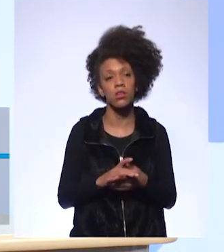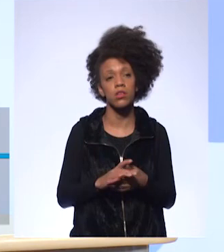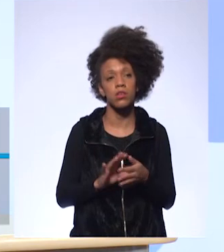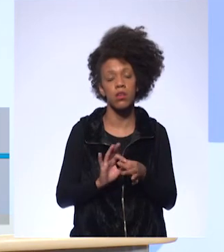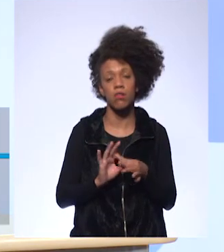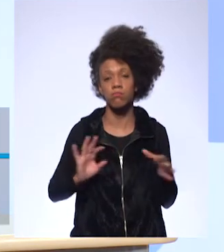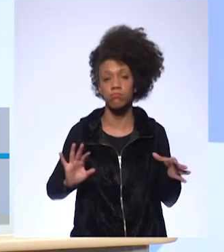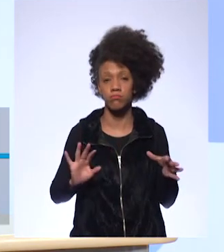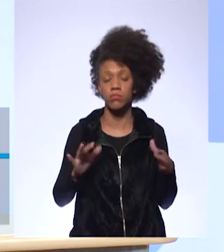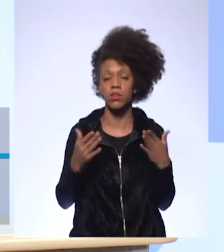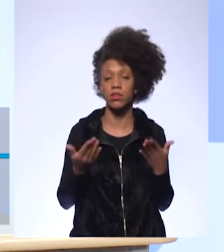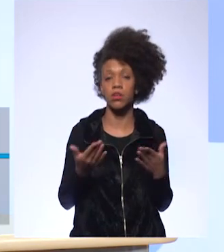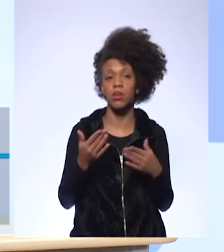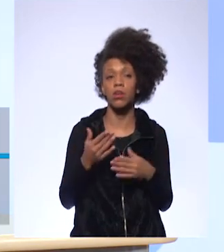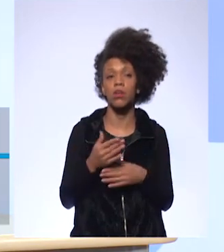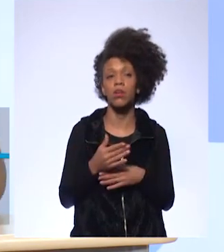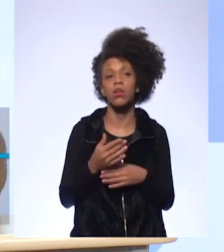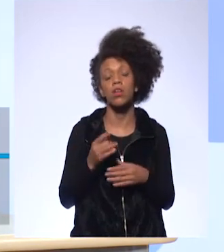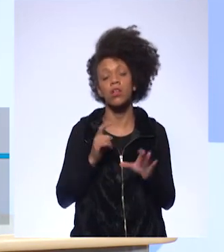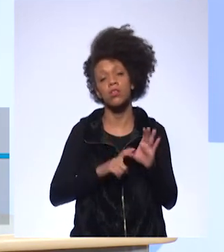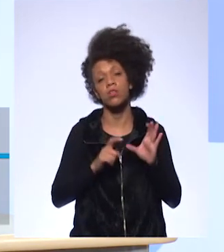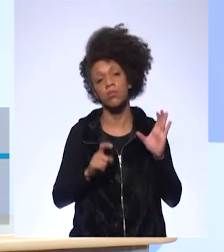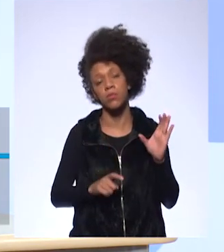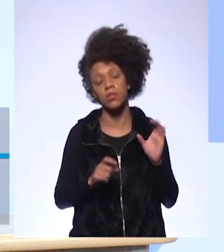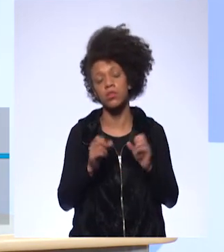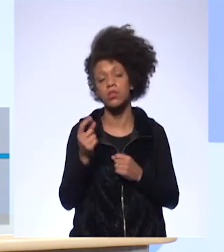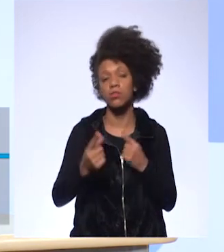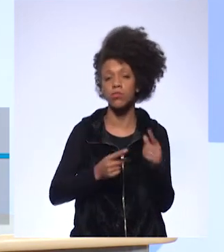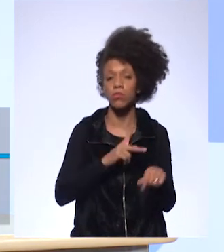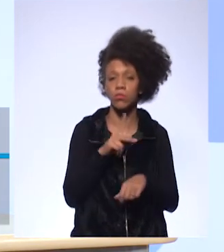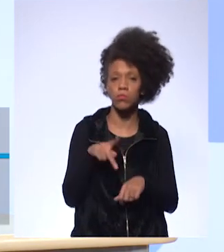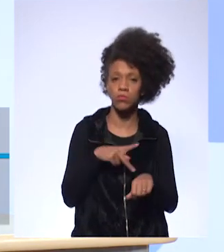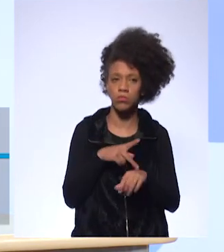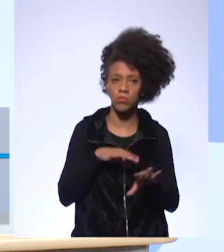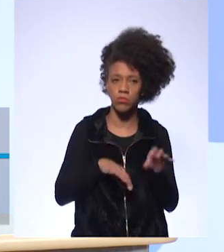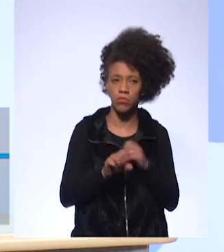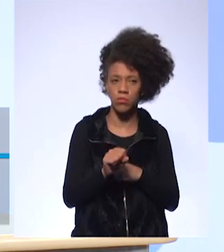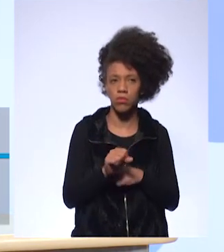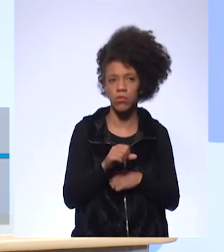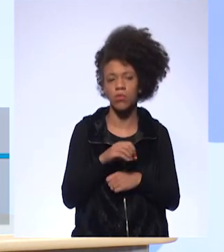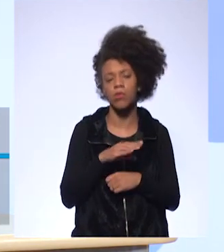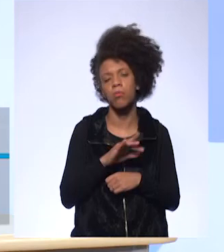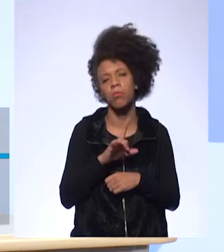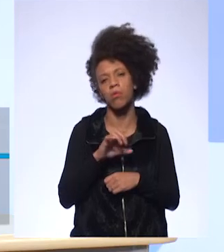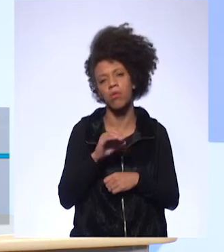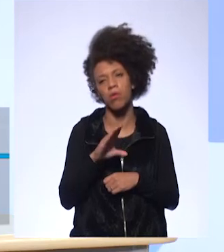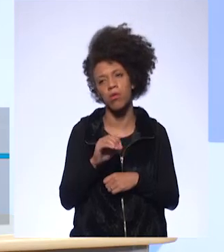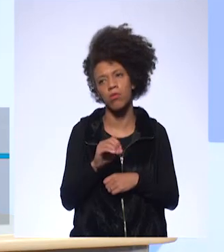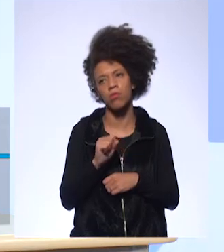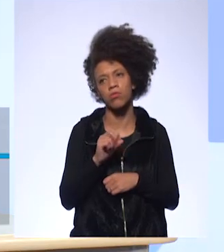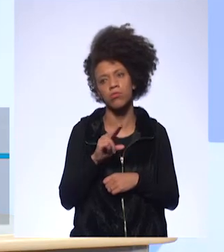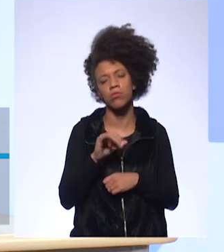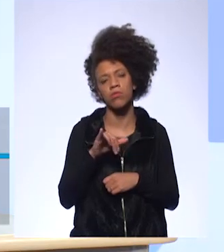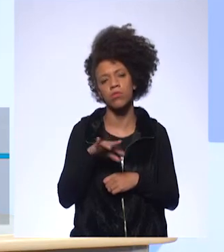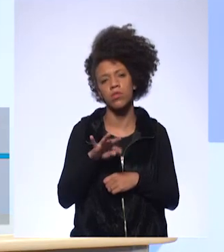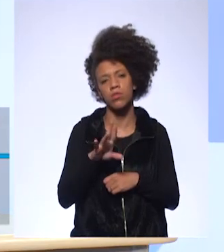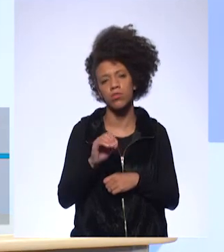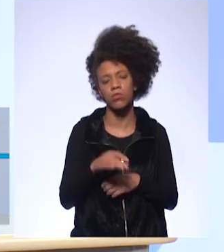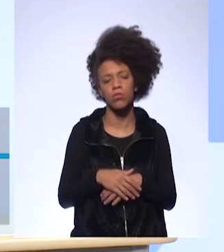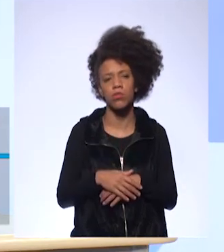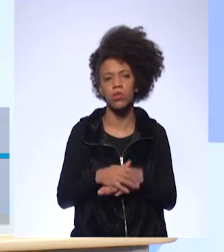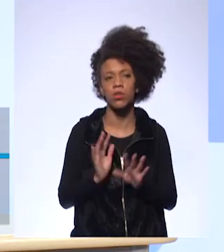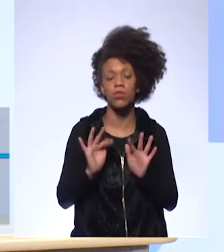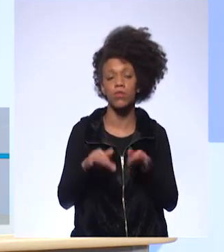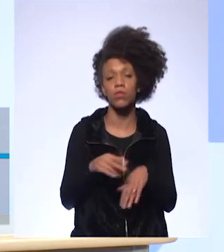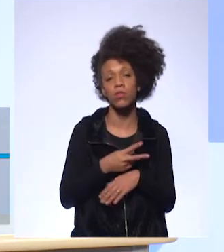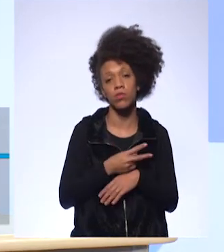União Soviética, a independência de alguns países que formavam, né, o bloco soviético, e mais tarde, já nos anos 2000, alguns desses